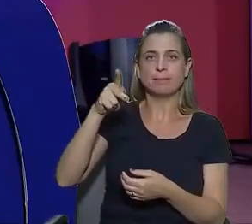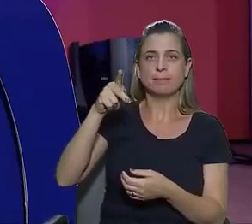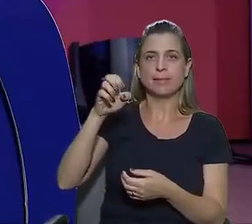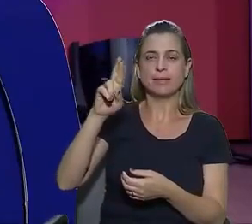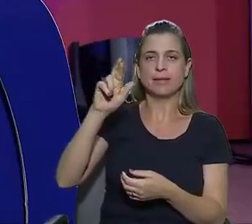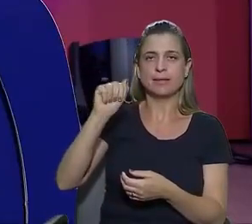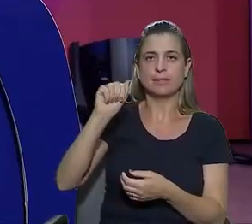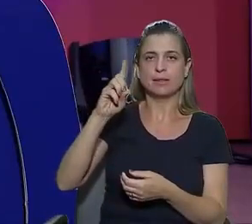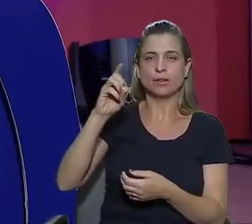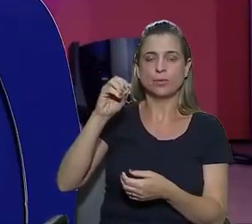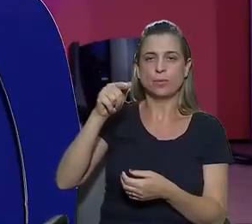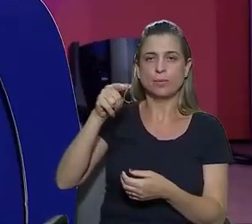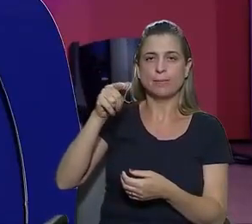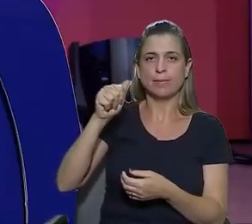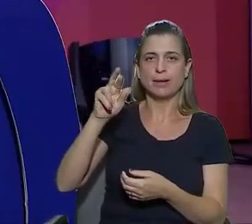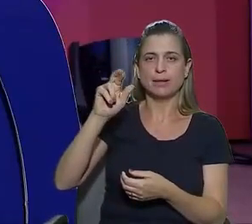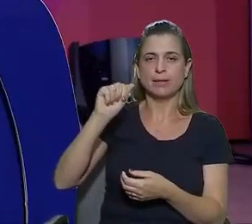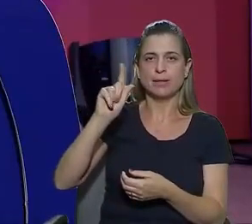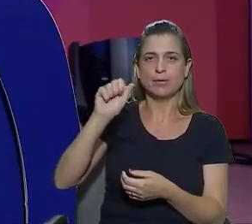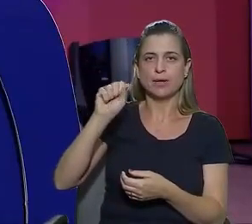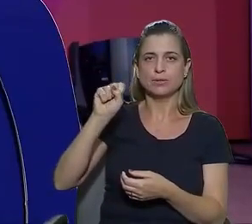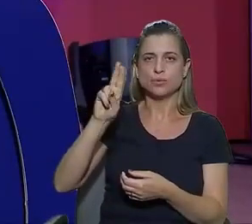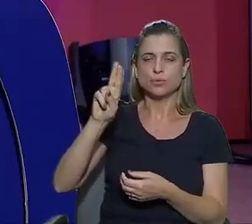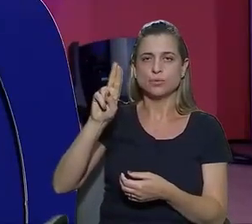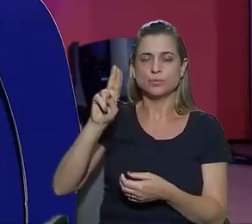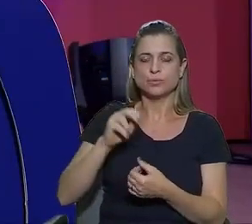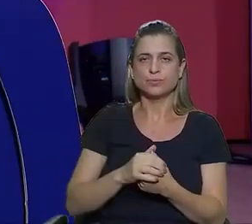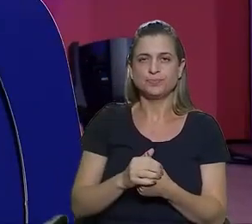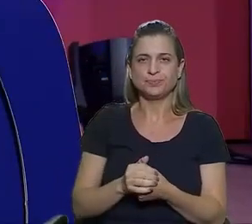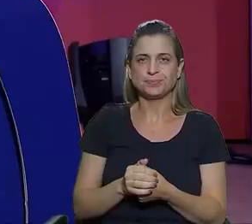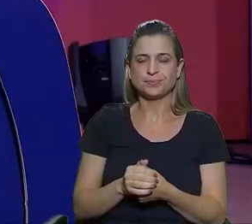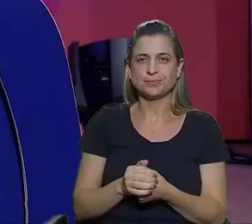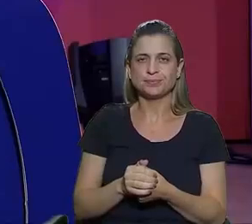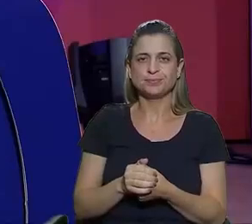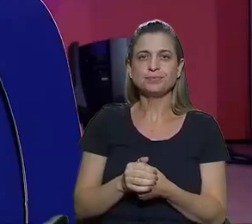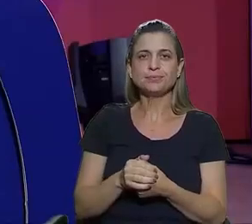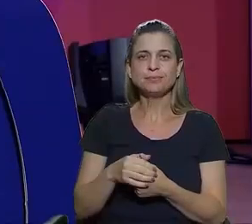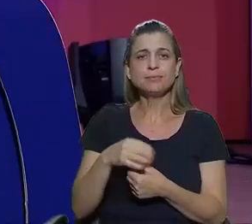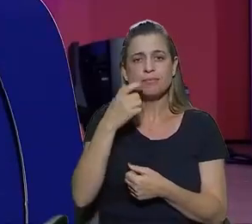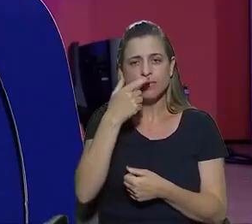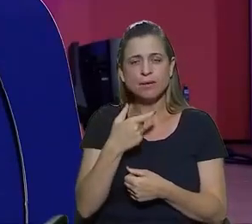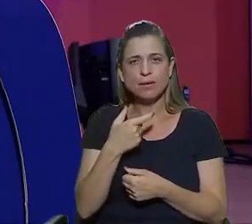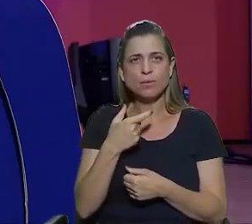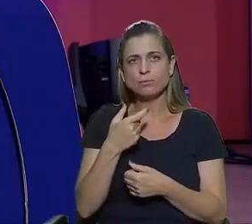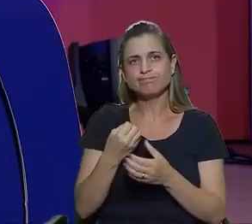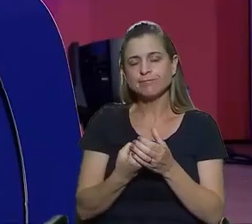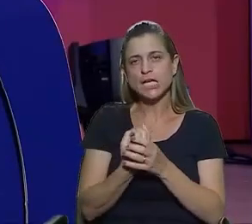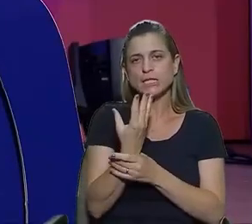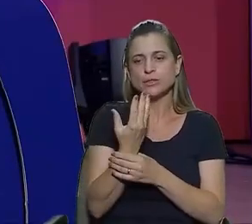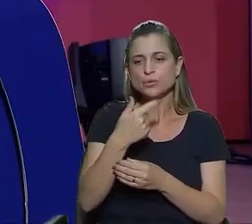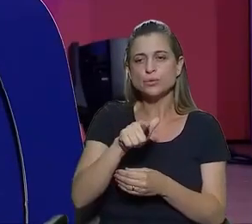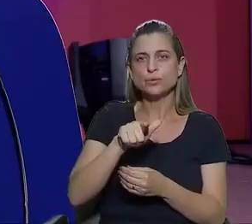não existe realmente, mas há uma invenção. Eu sou do tipo que recria o espaço, né?